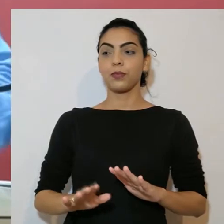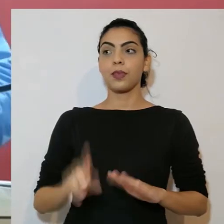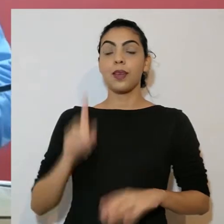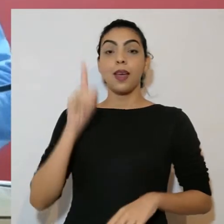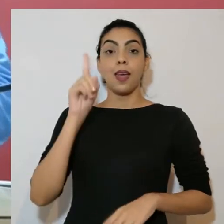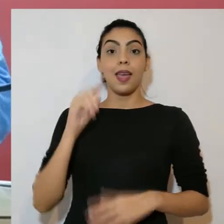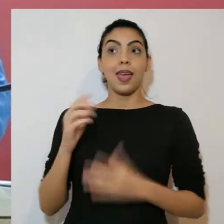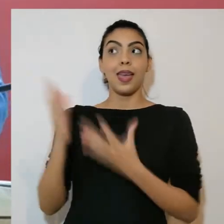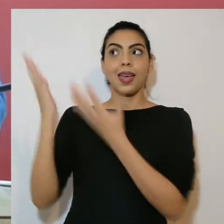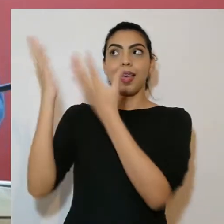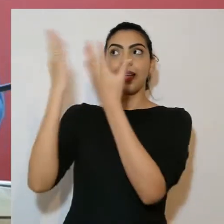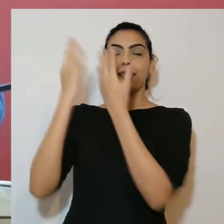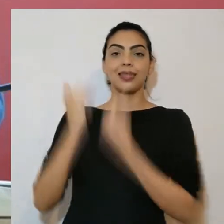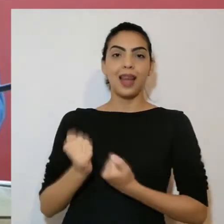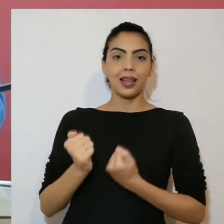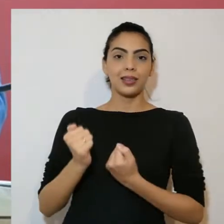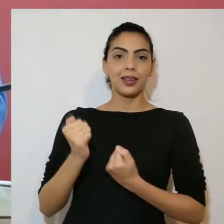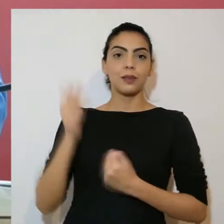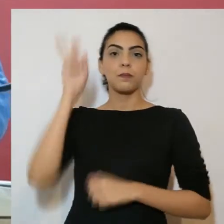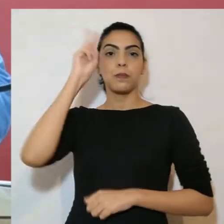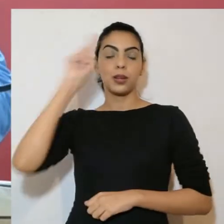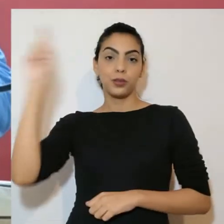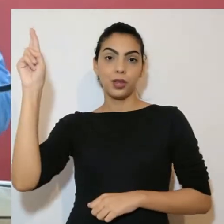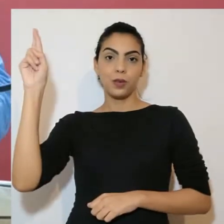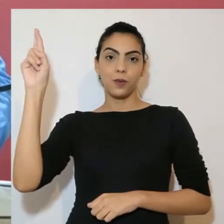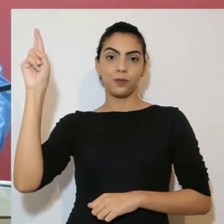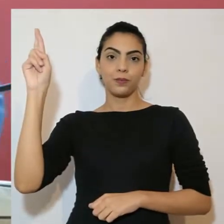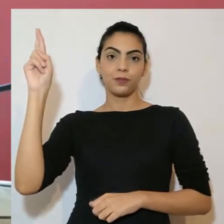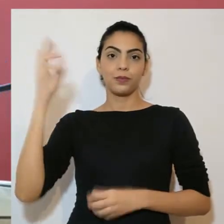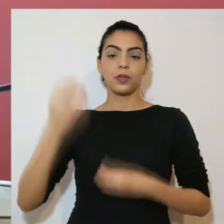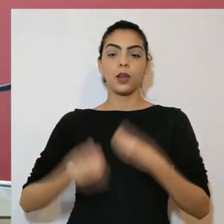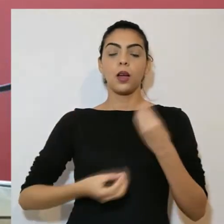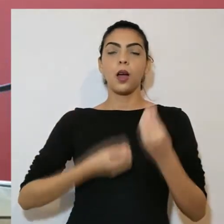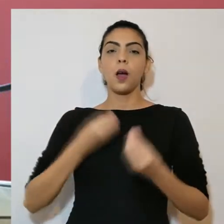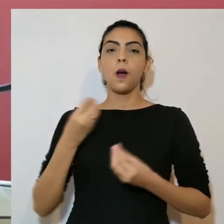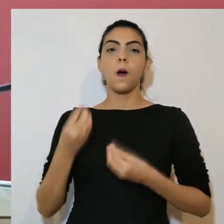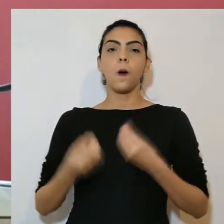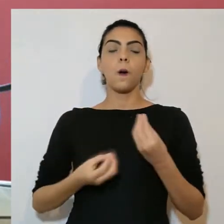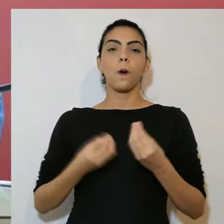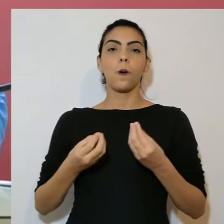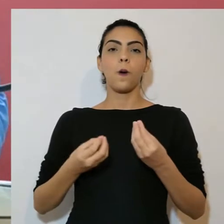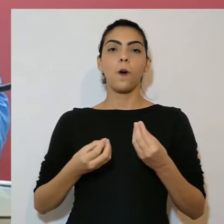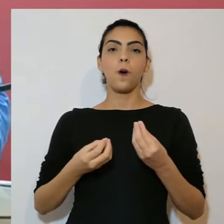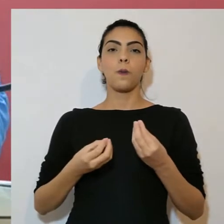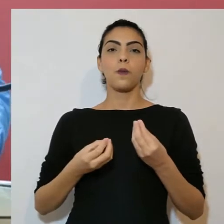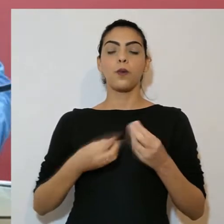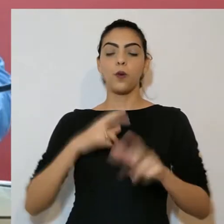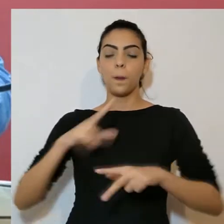é concedida pelo Senhor, é dada por Ele como